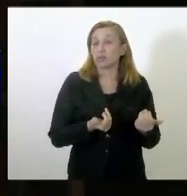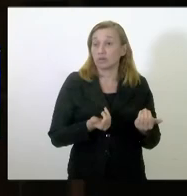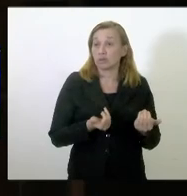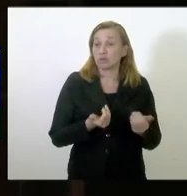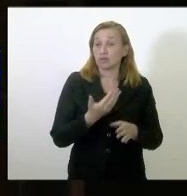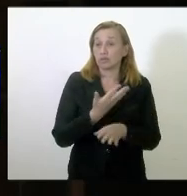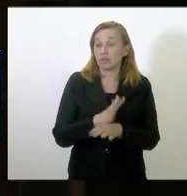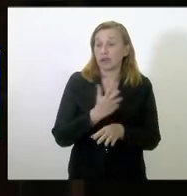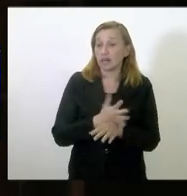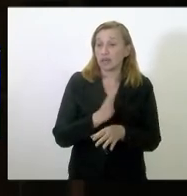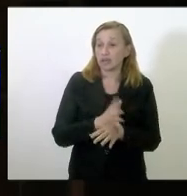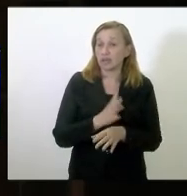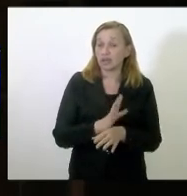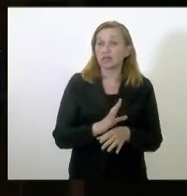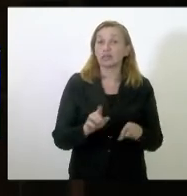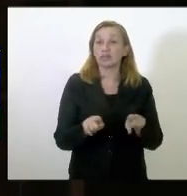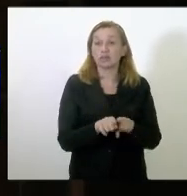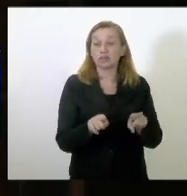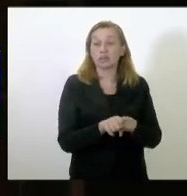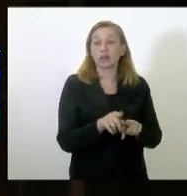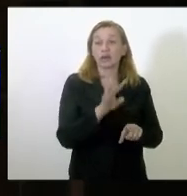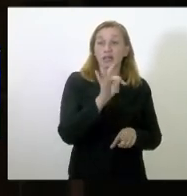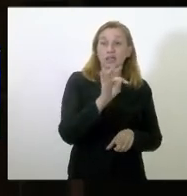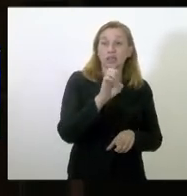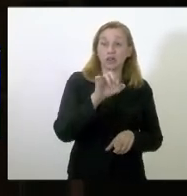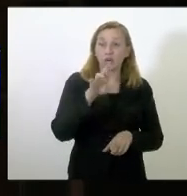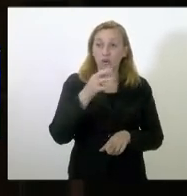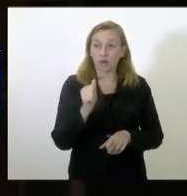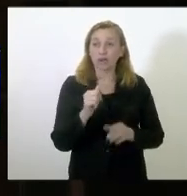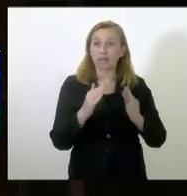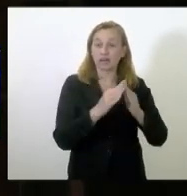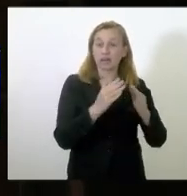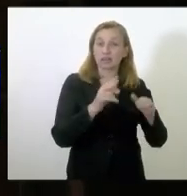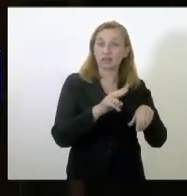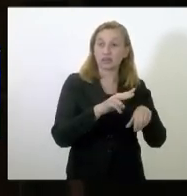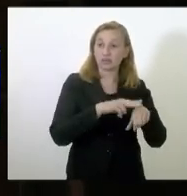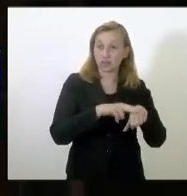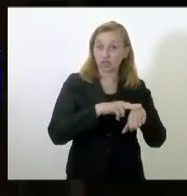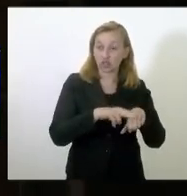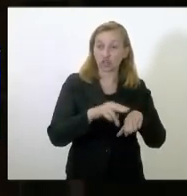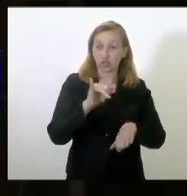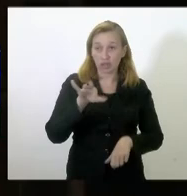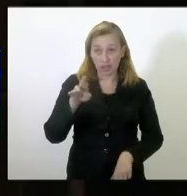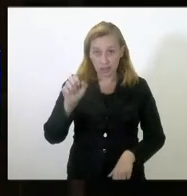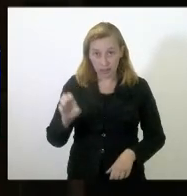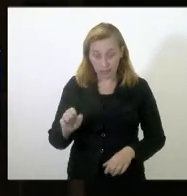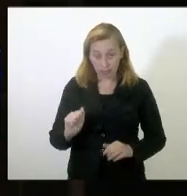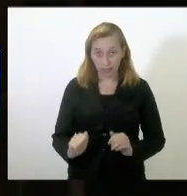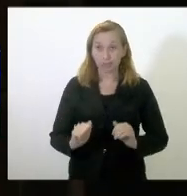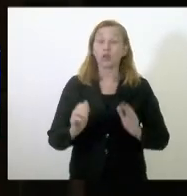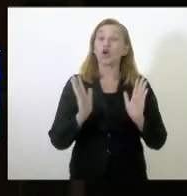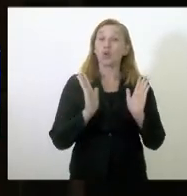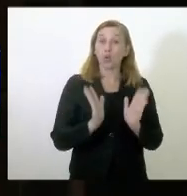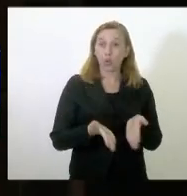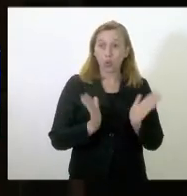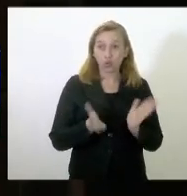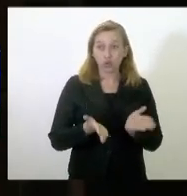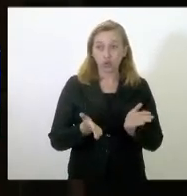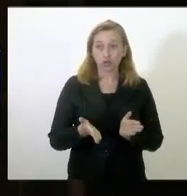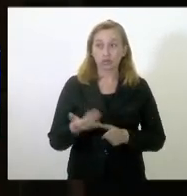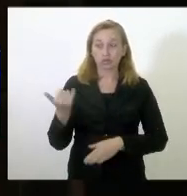parte teórica vai ser feita lá na Casa Verde de Miracema. Então, hoje, ele me traz